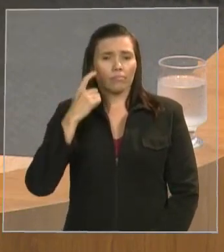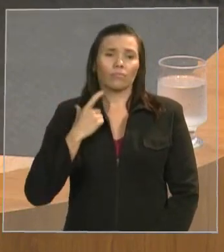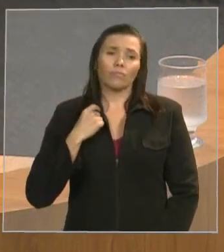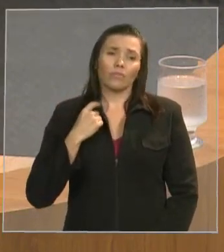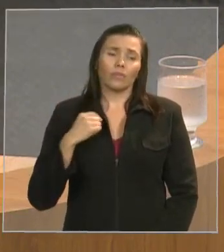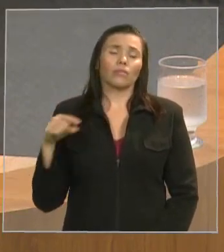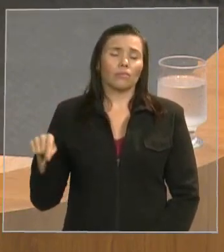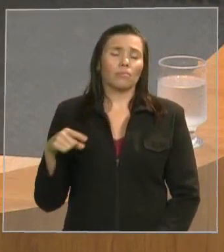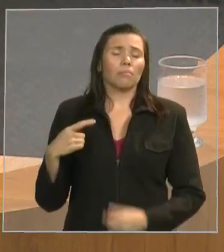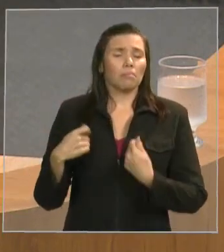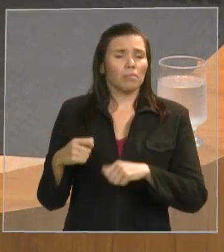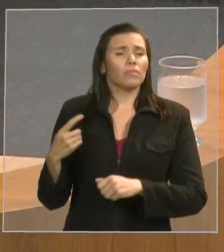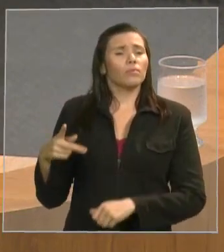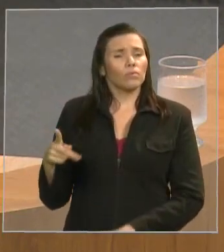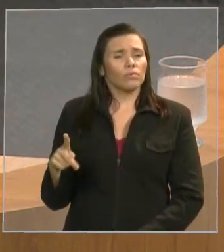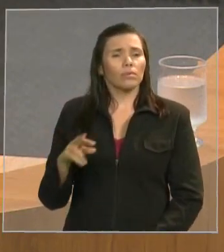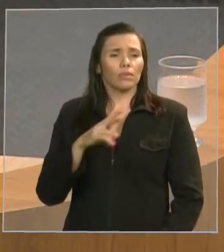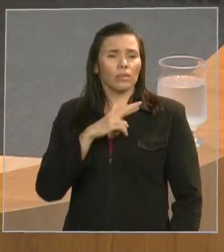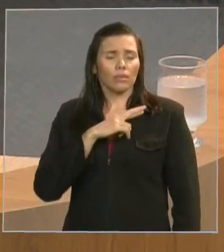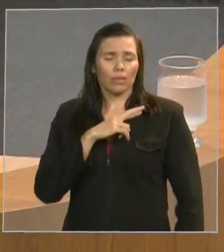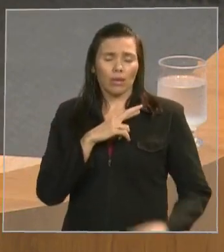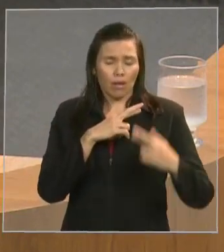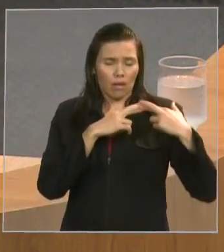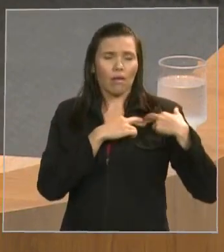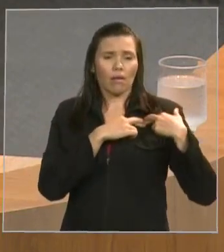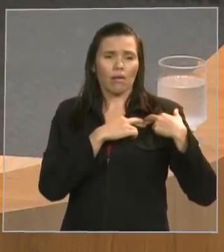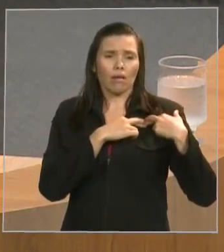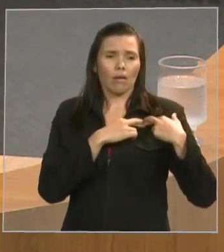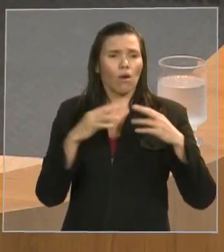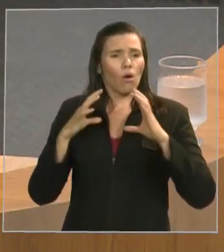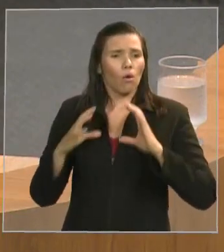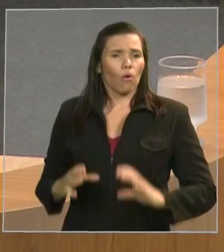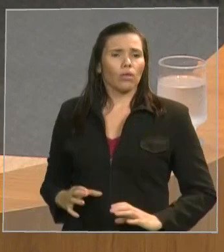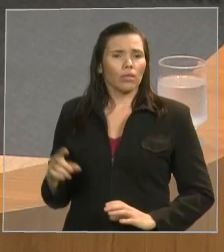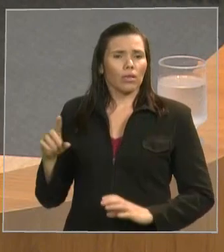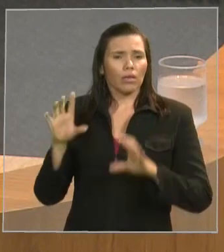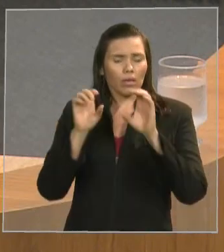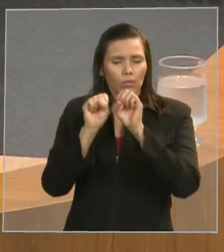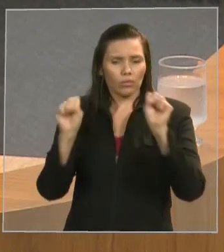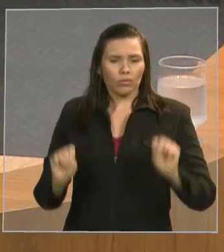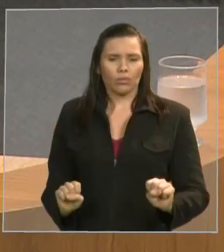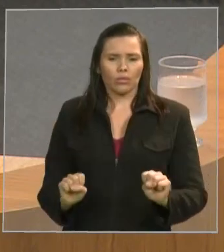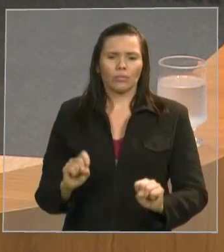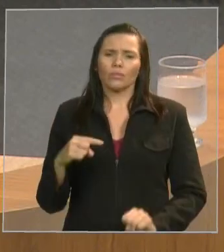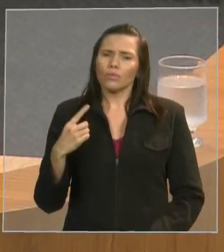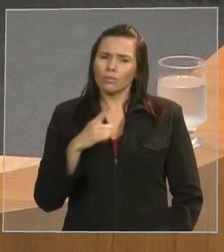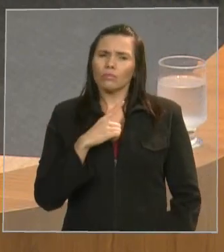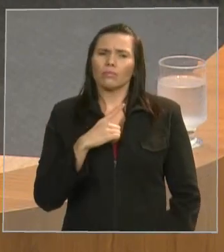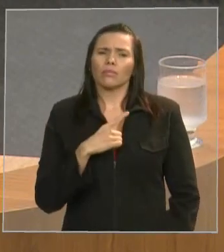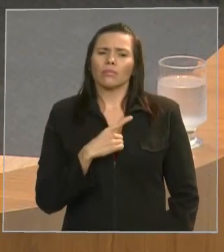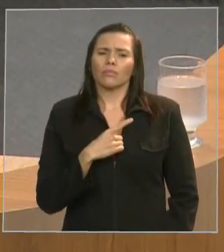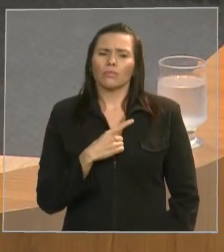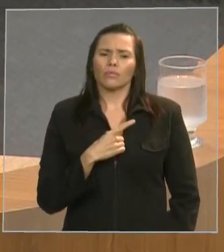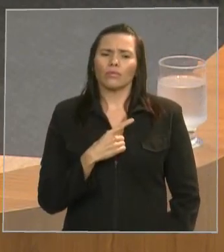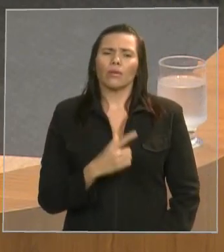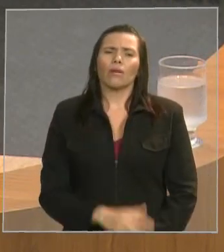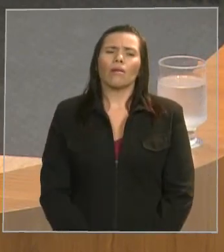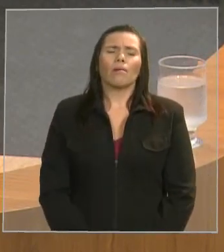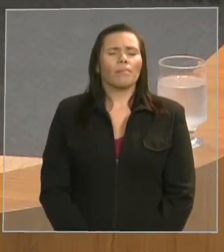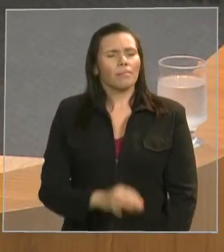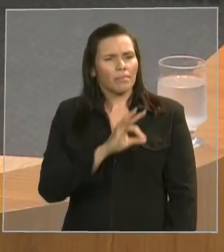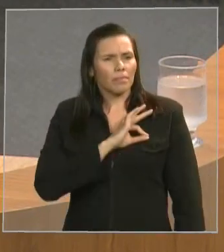o sistema, para que possa fazer o bom. Nós temos excelentes profissionais, tanto na Polícia